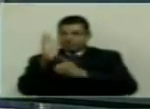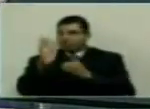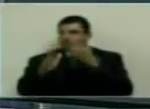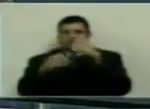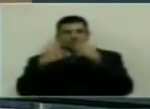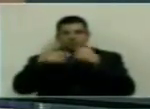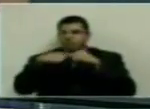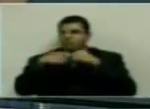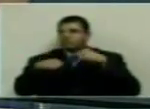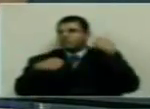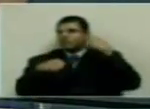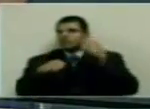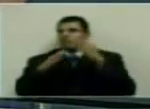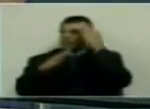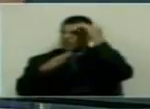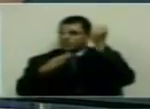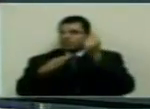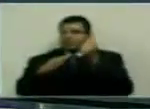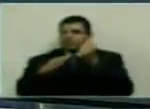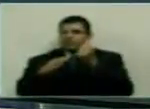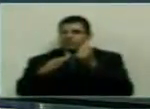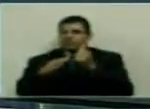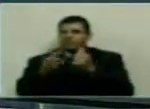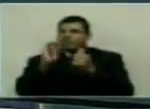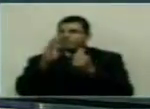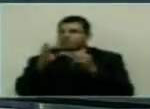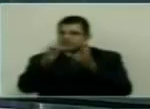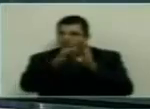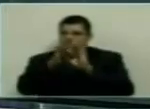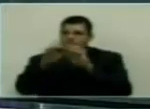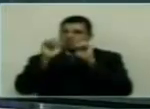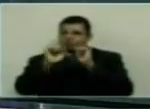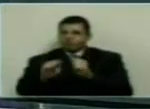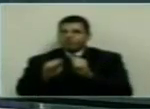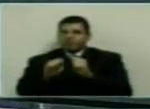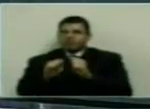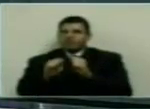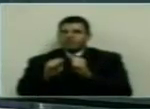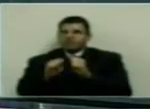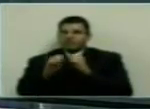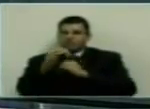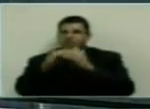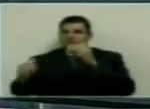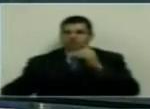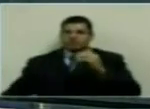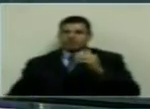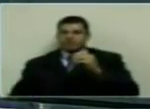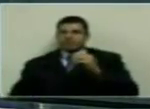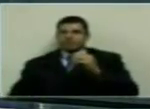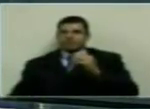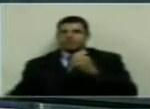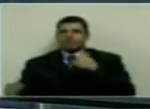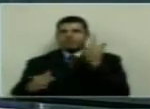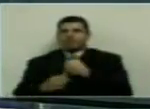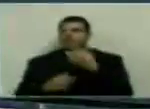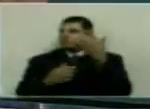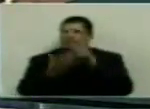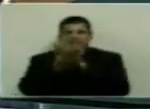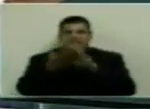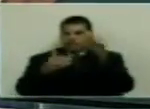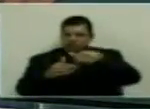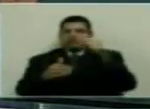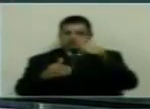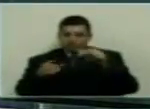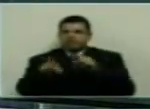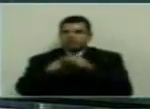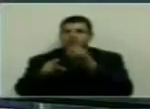procurador da Assembleia para saber. Só a União pode legislar sobre energia. E nós, ninguém aqui